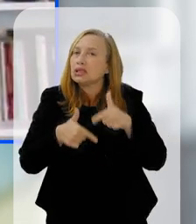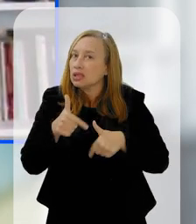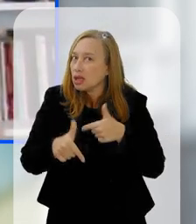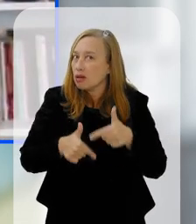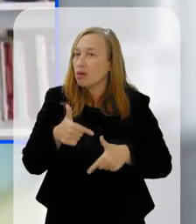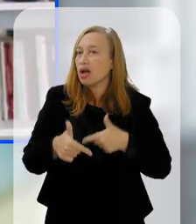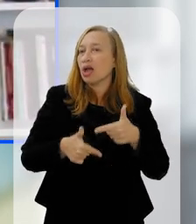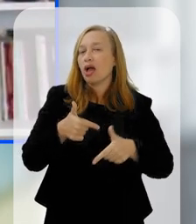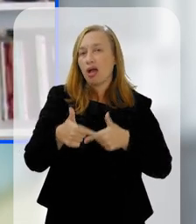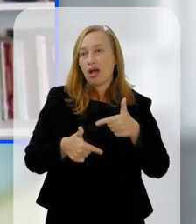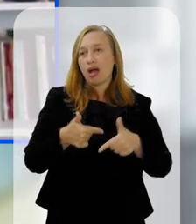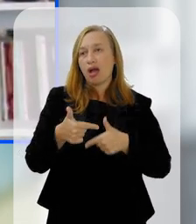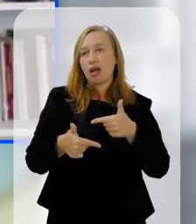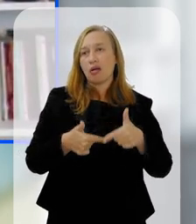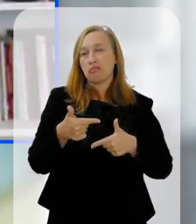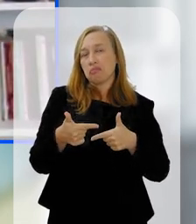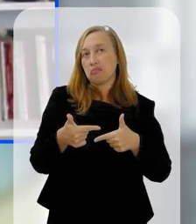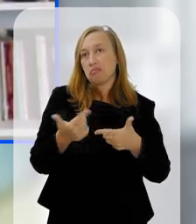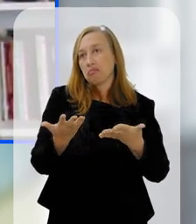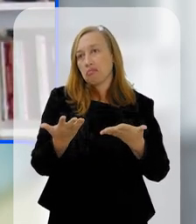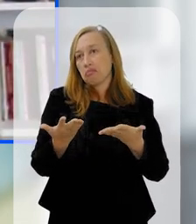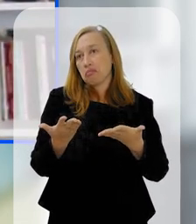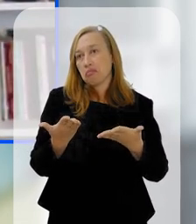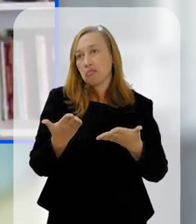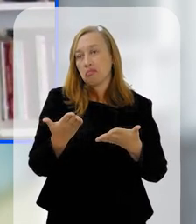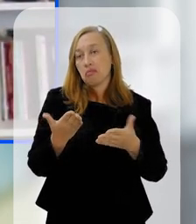né, trabalhar para uma